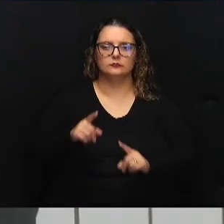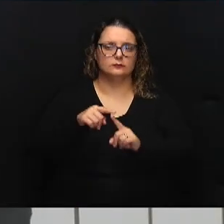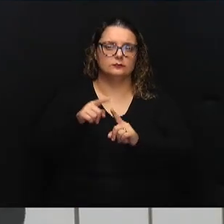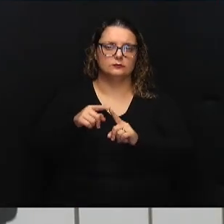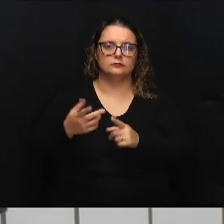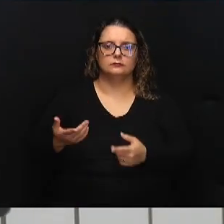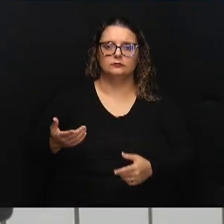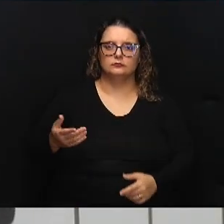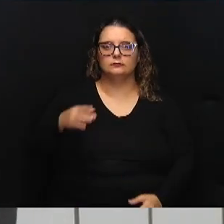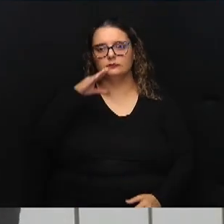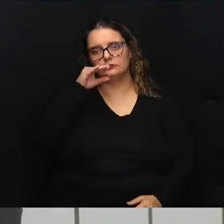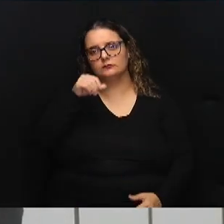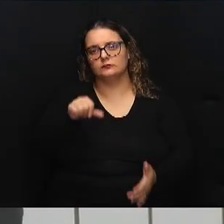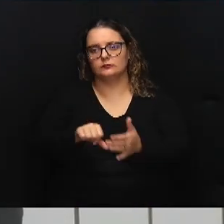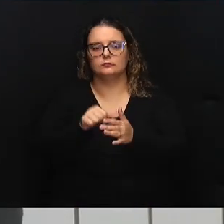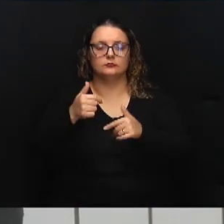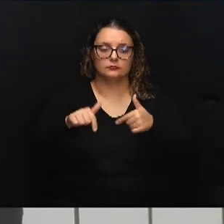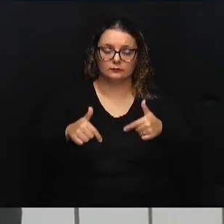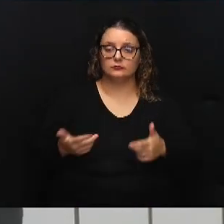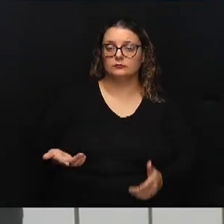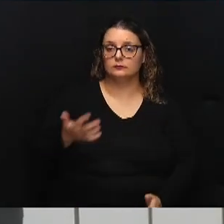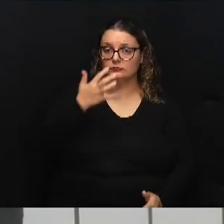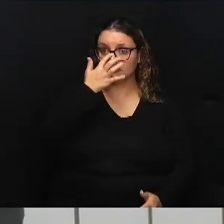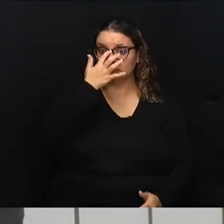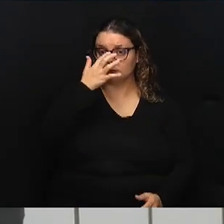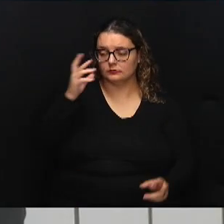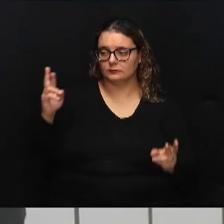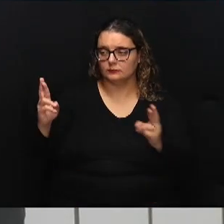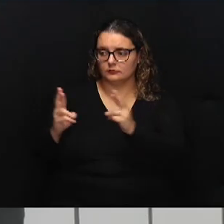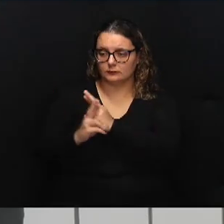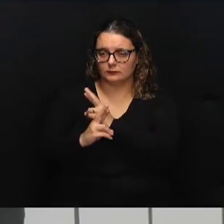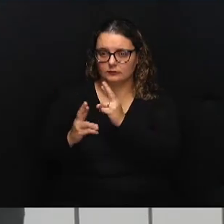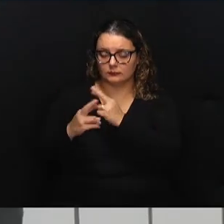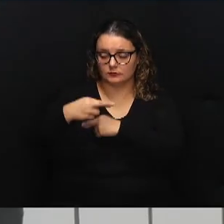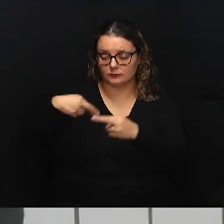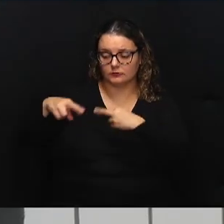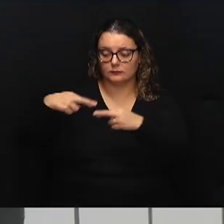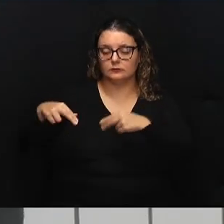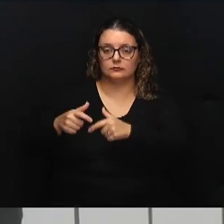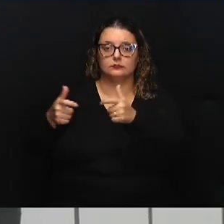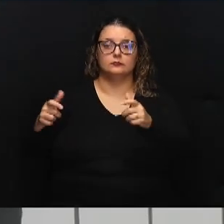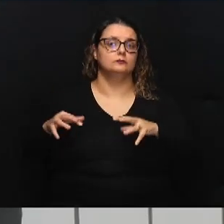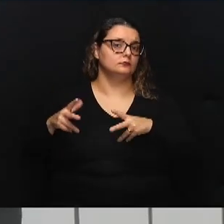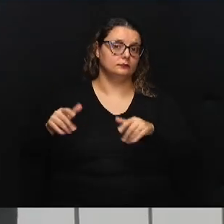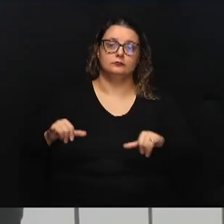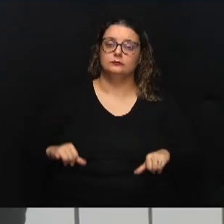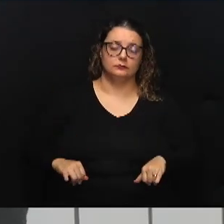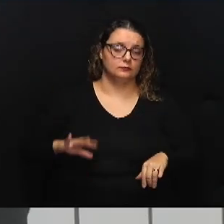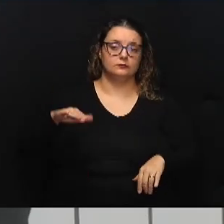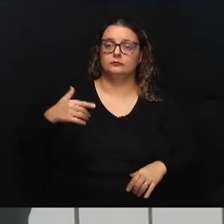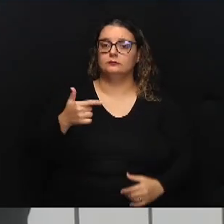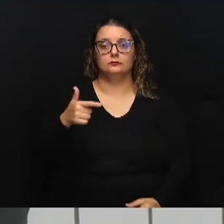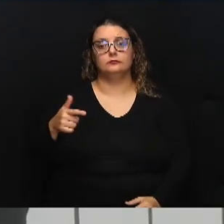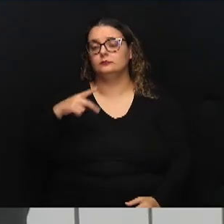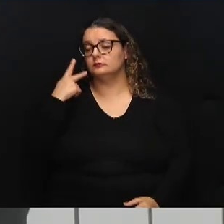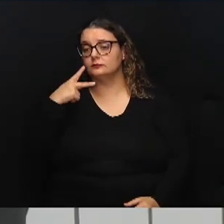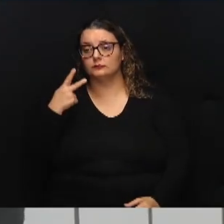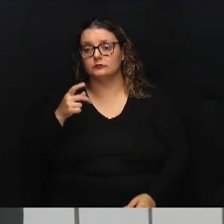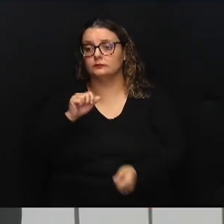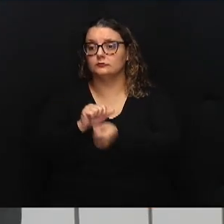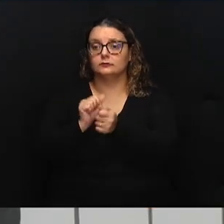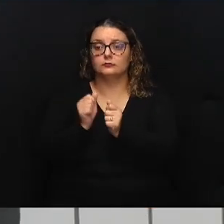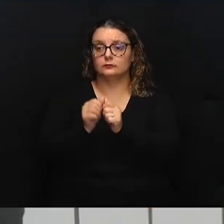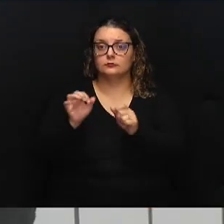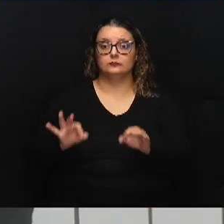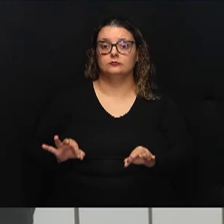obra, né? Tipo primeiro emprego, a rotatividade é maior, mas todas sofrem quando você não tem uma política adequada